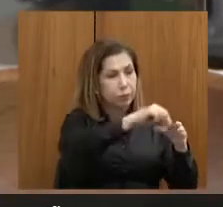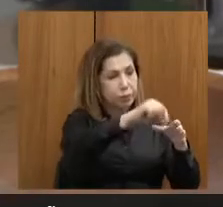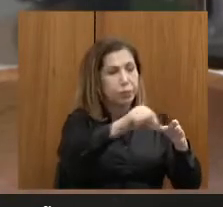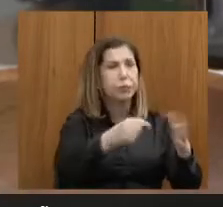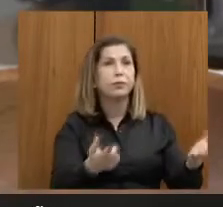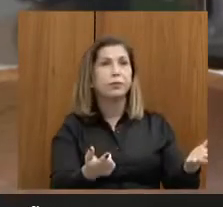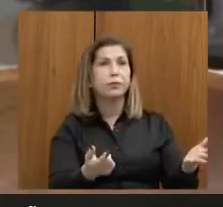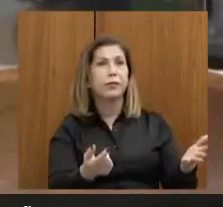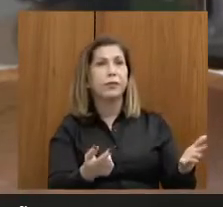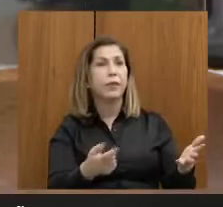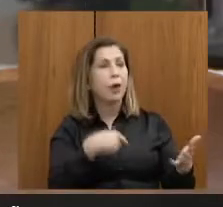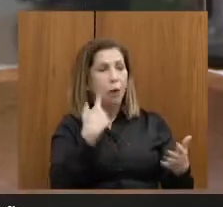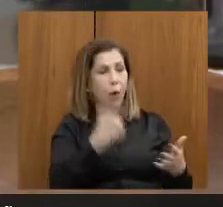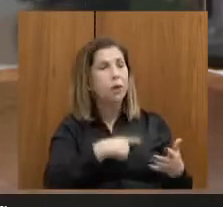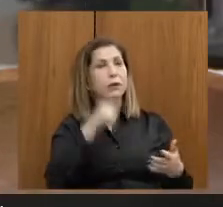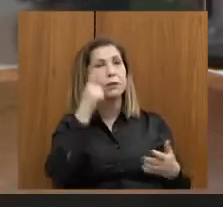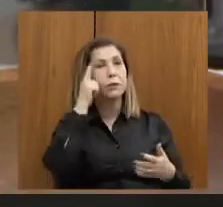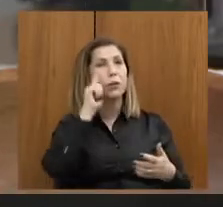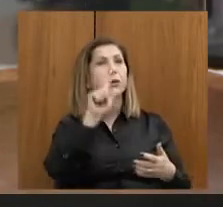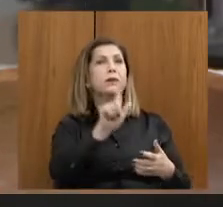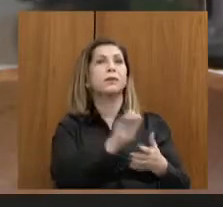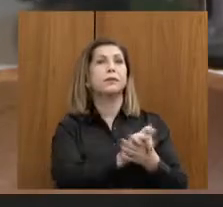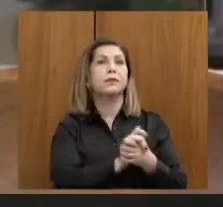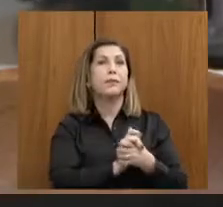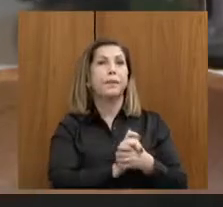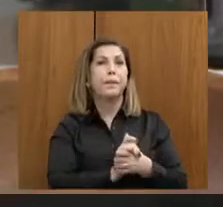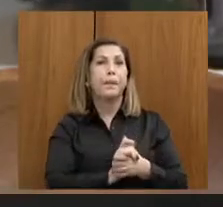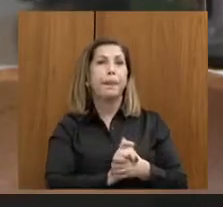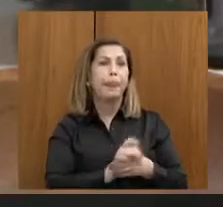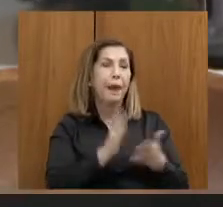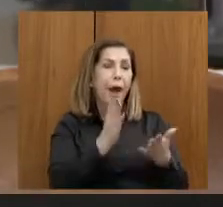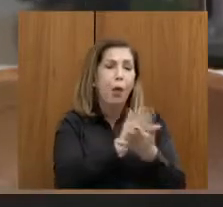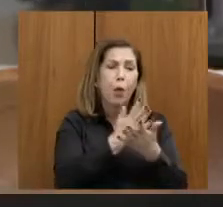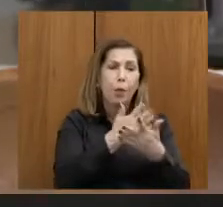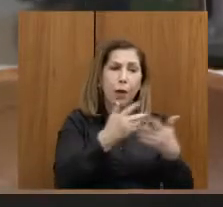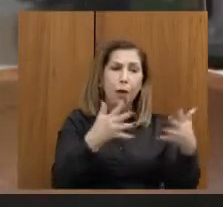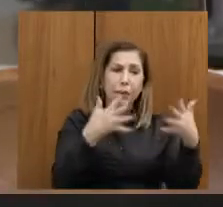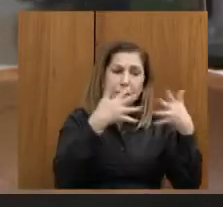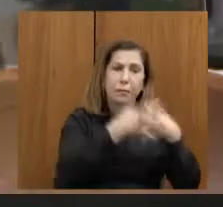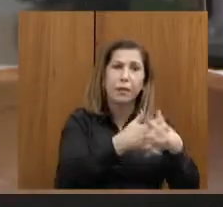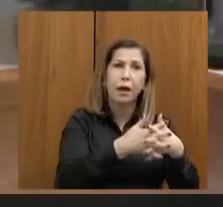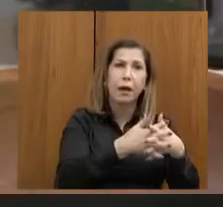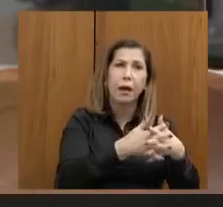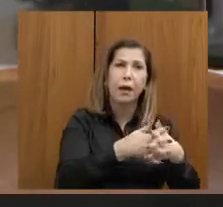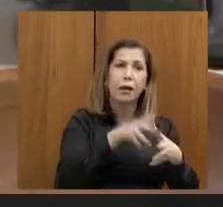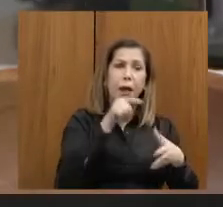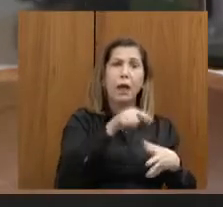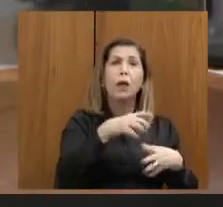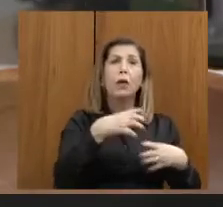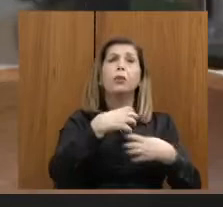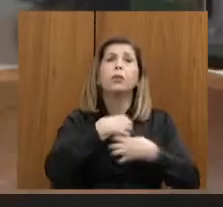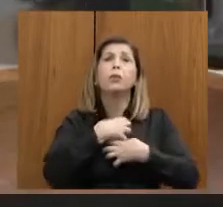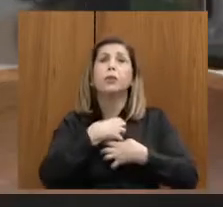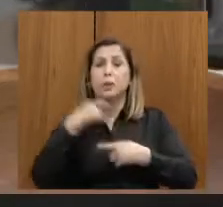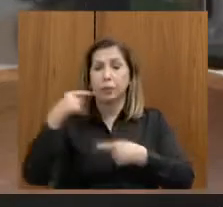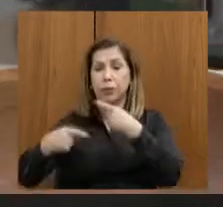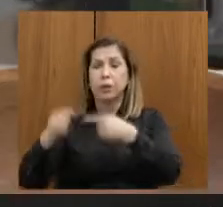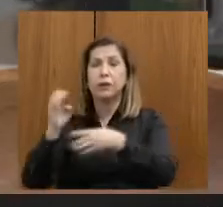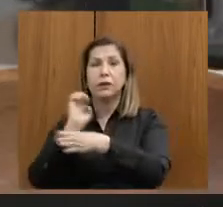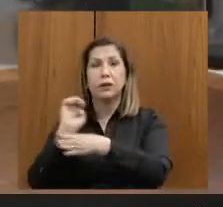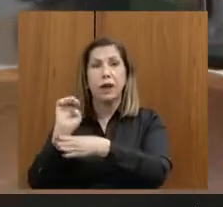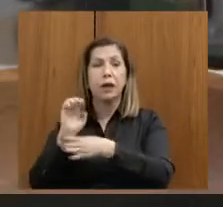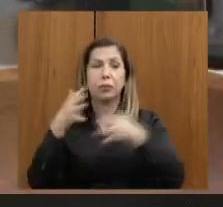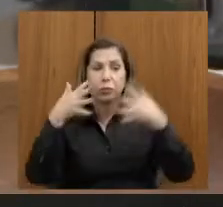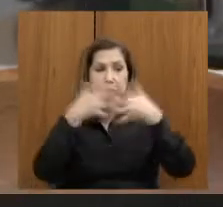Oi e a gente dá conta disso ou se tem alguma coisa nos atrapalhados atrapalhando esse modo de fazer política do